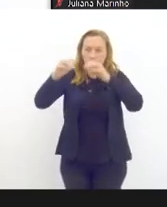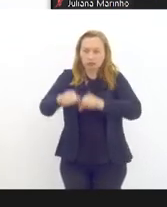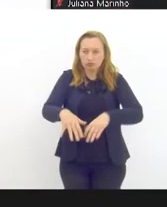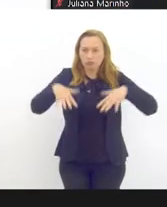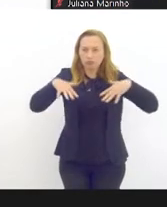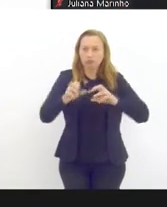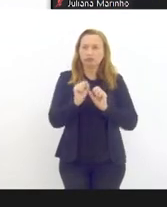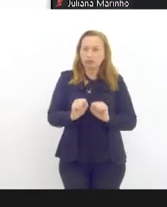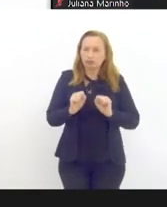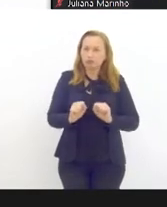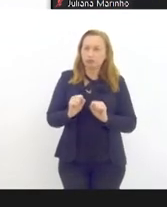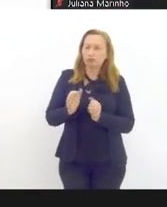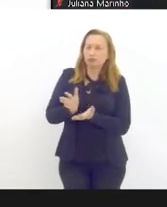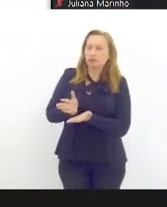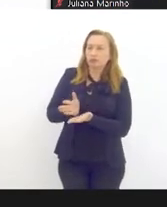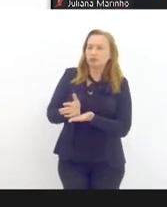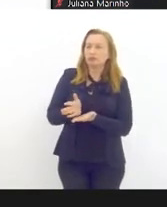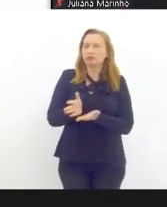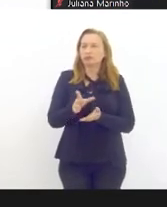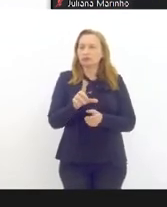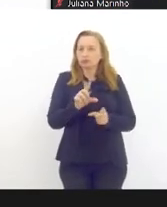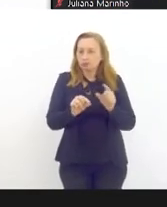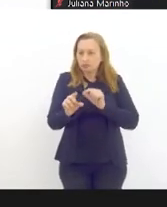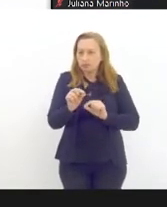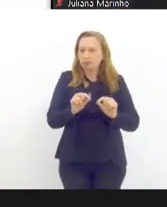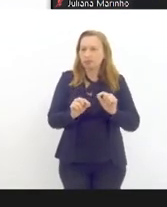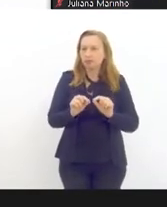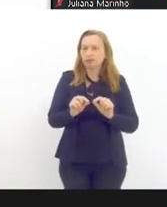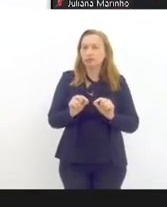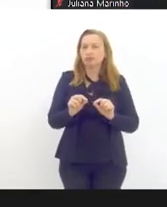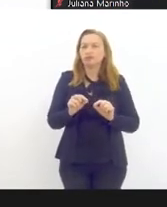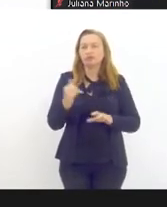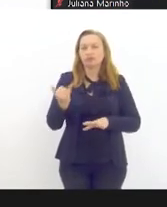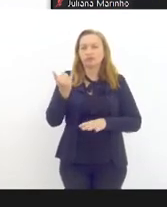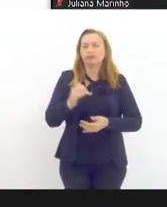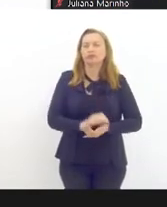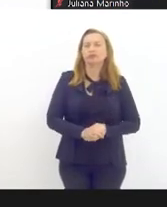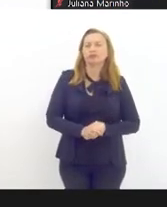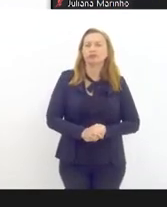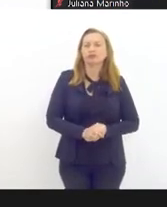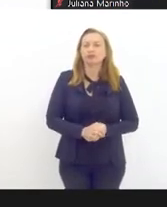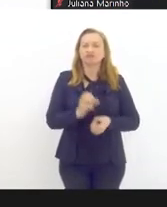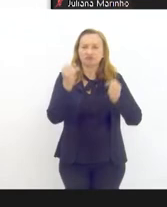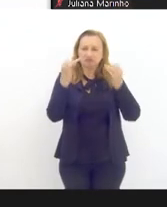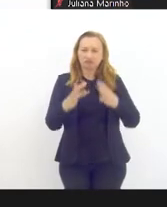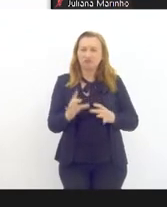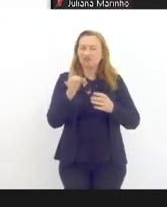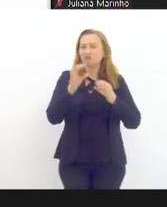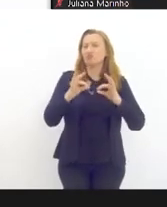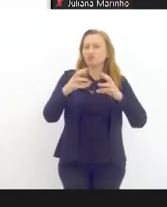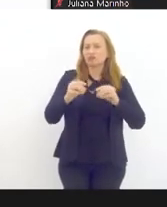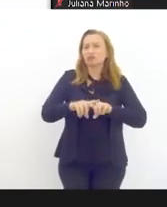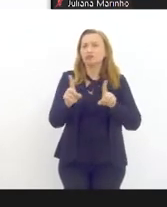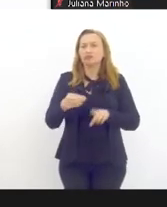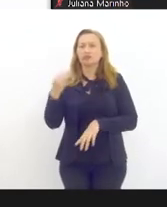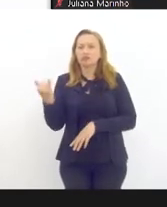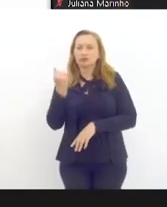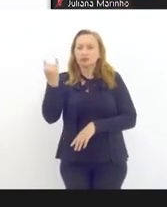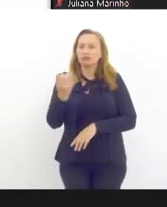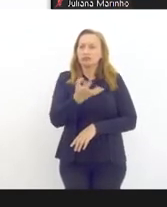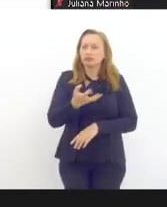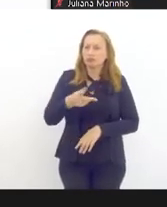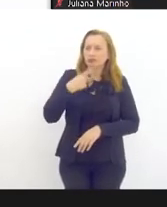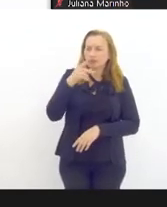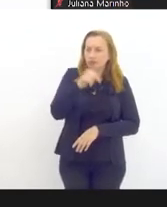máximo que a gente puder capacitar essa decisão seria importante. Eu acho que aqui não é o caso ficar explicando tudo isso, mas o importante que eu queria defender